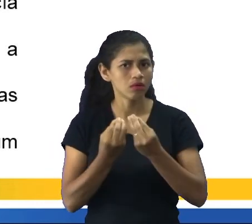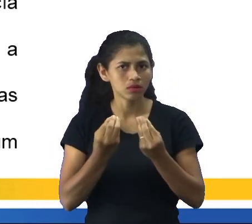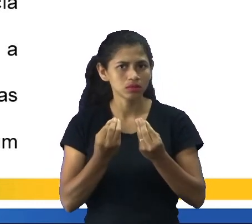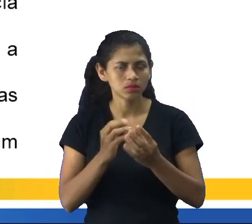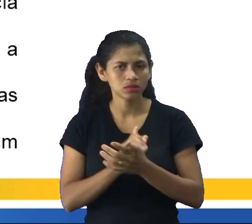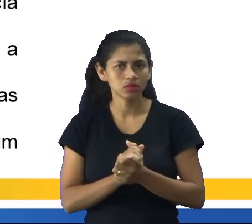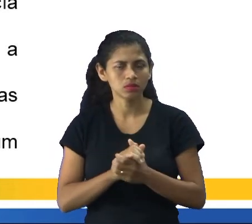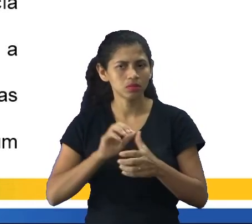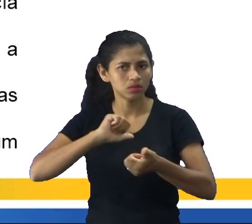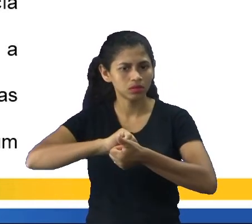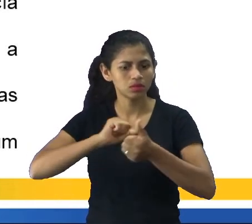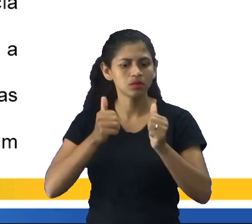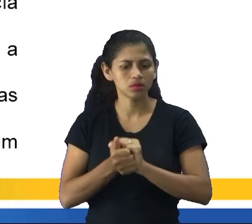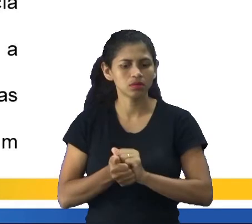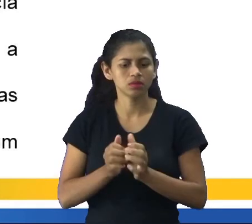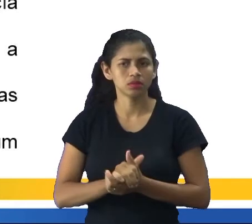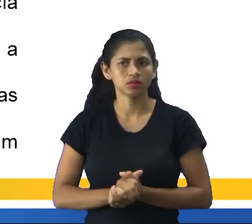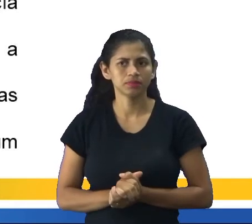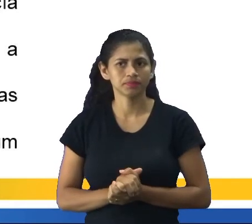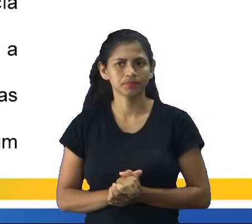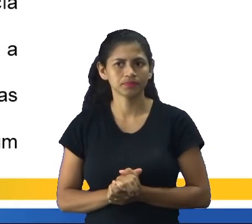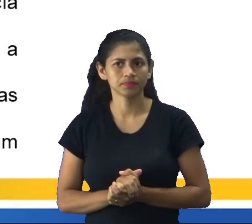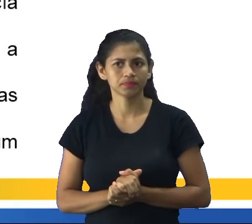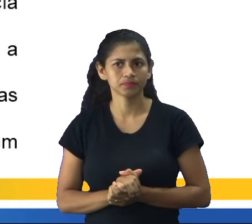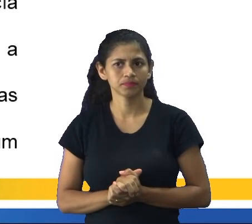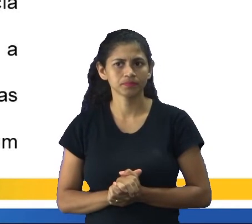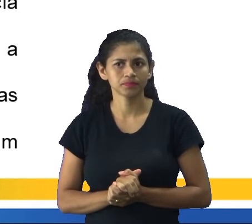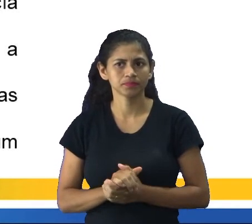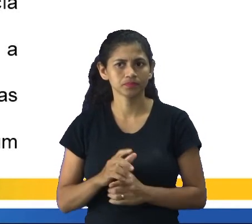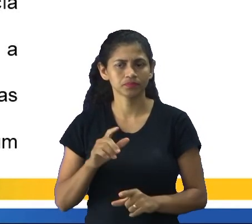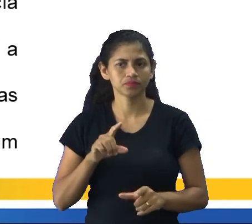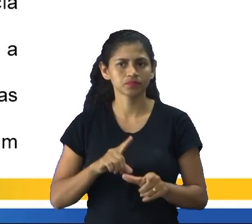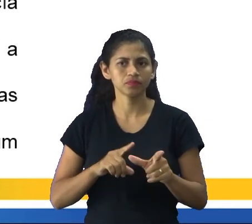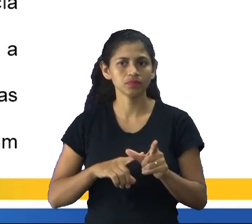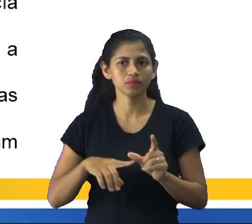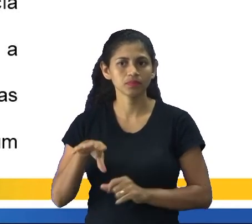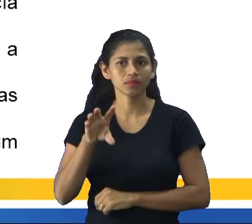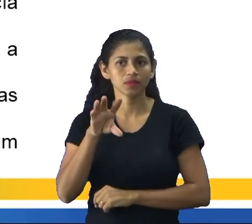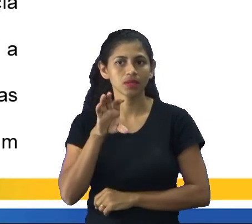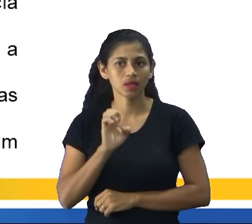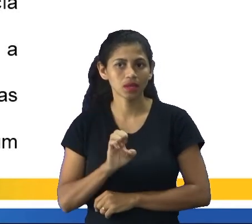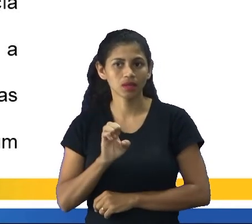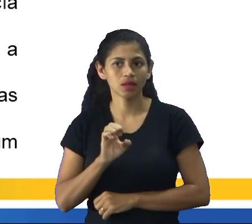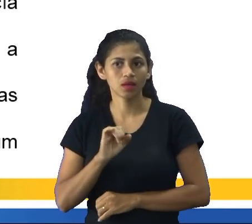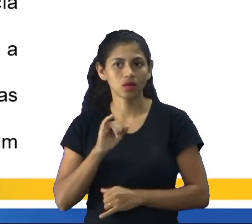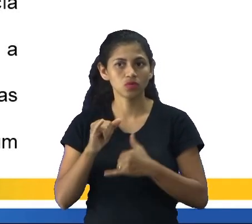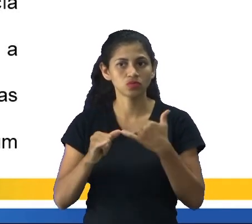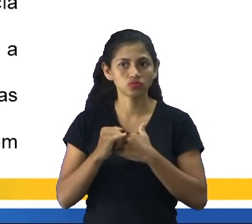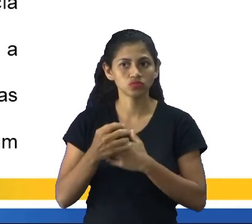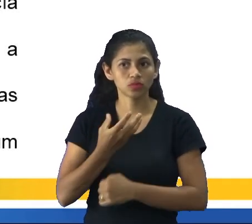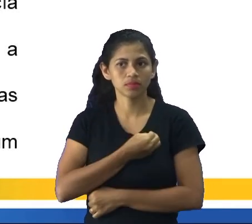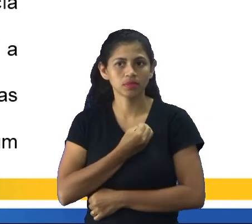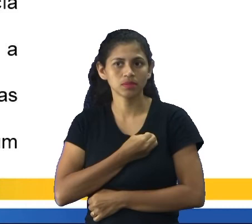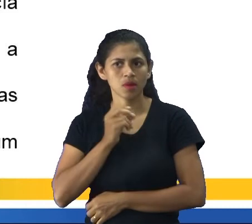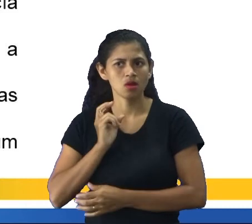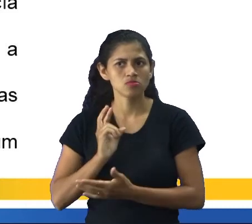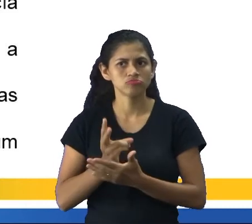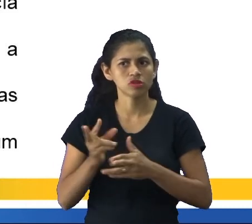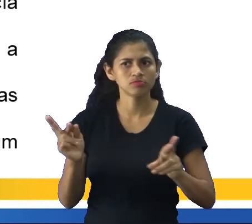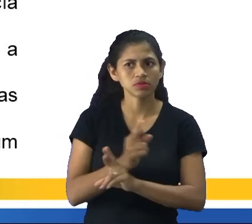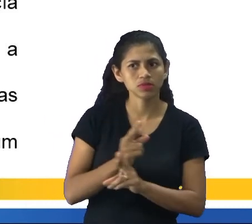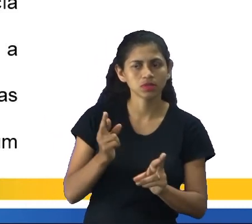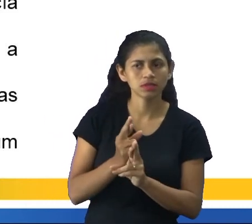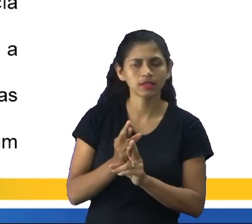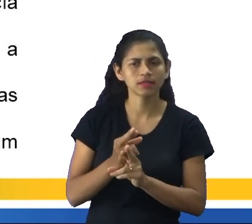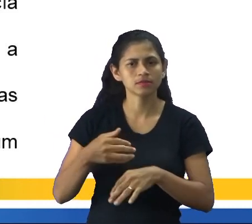pode adaptar as regras. E a alternativa é, no jogo a participação está sempre vinculada à necessidade de aprender um